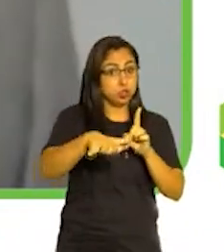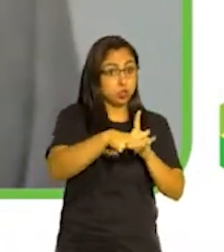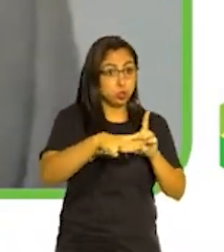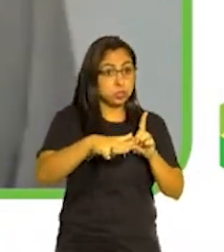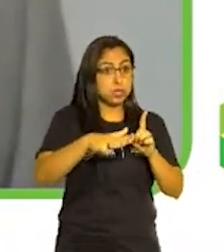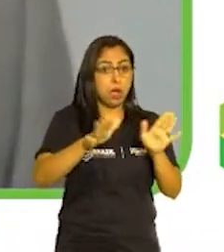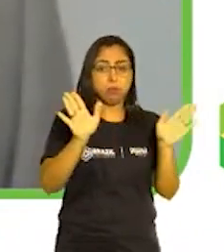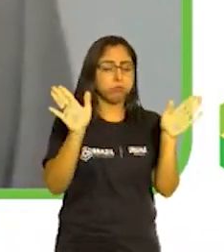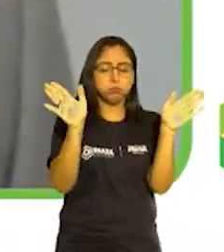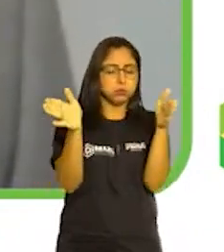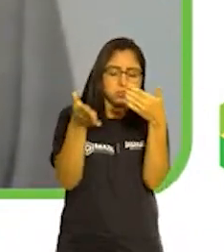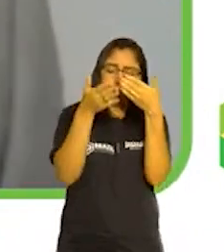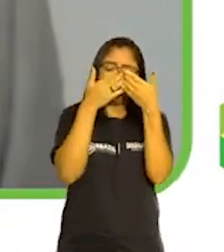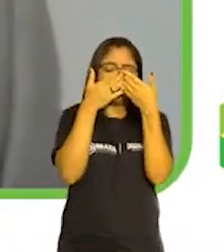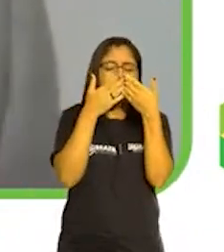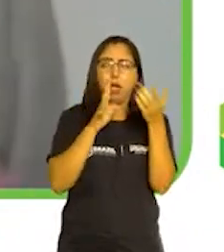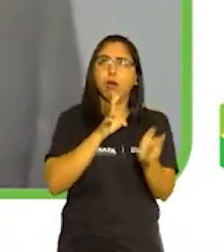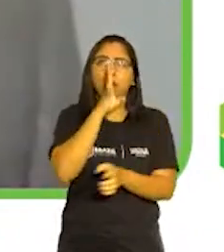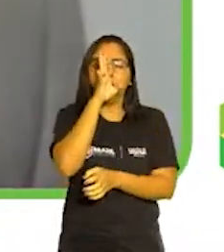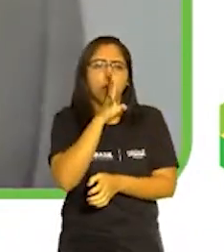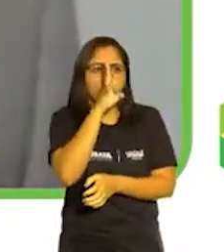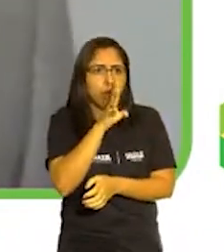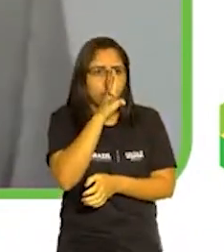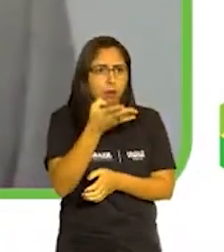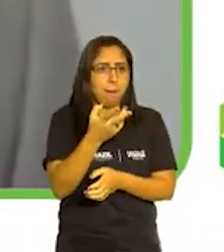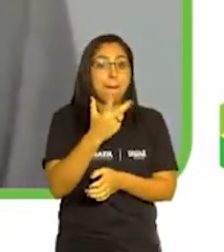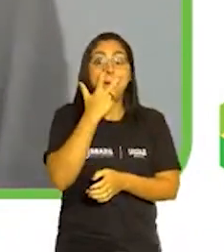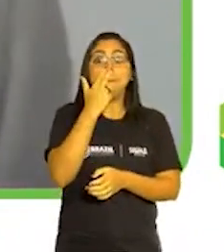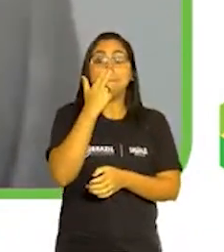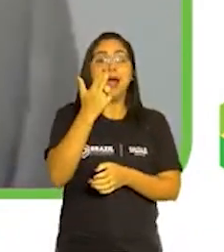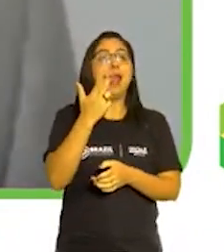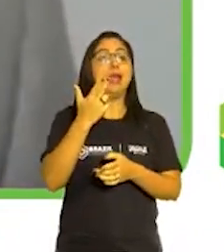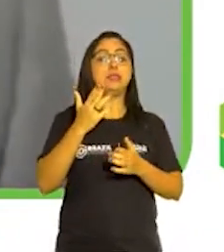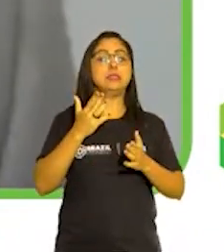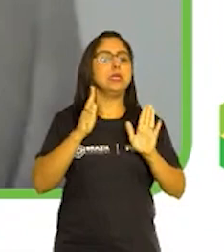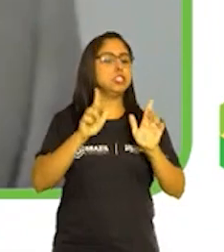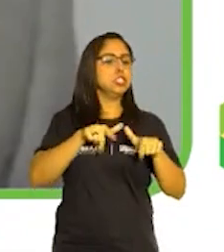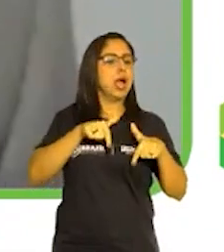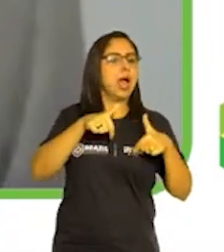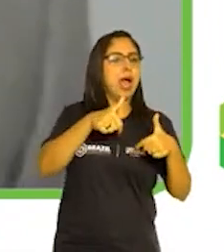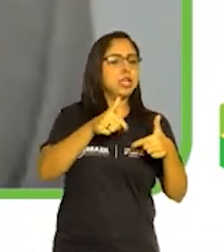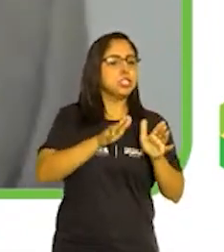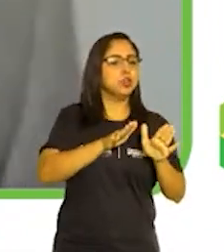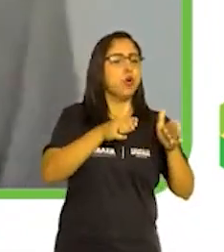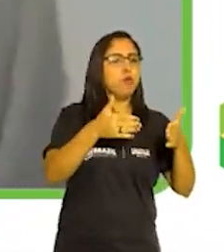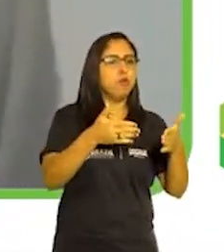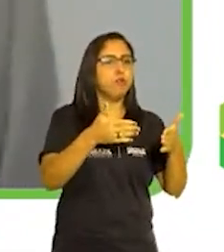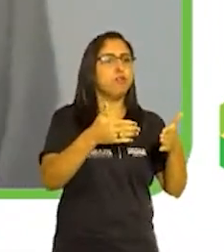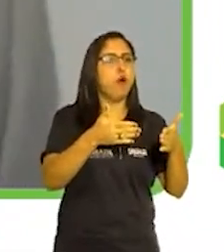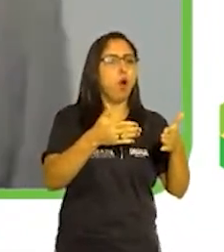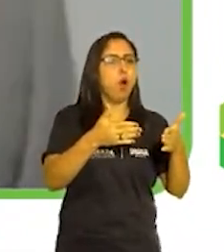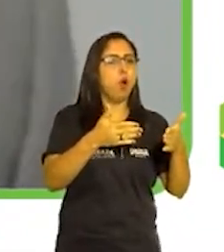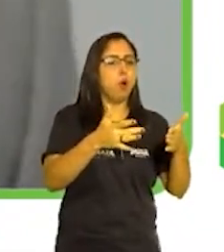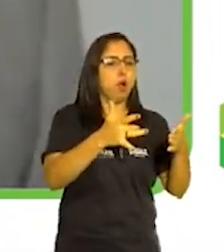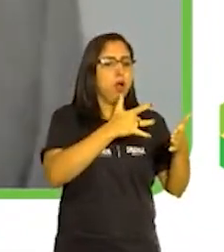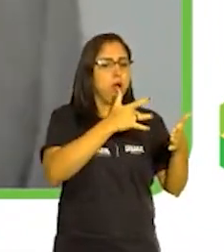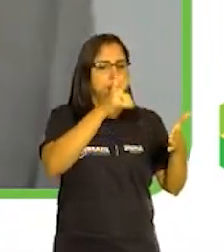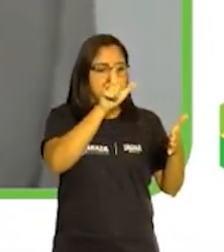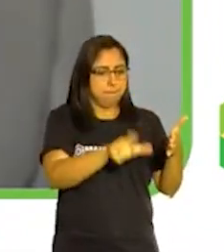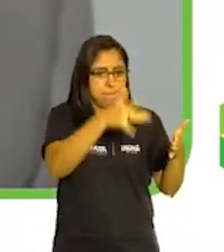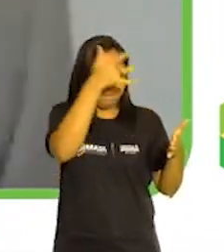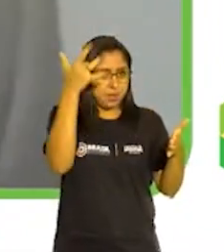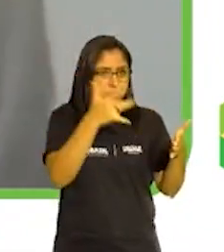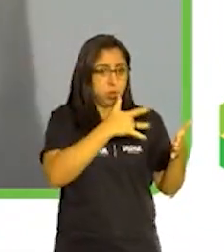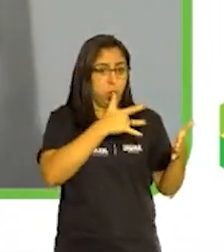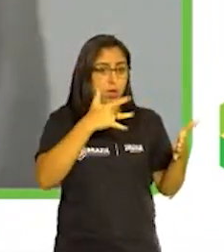com o atendimento a um paciente, né? Se você não souber quem está doente, você não consegue